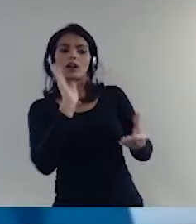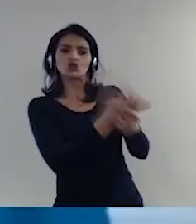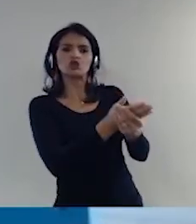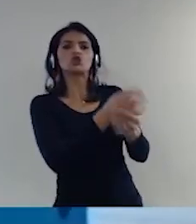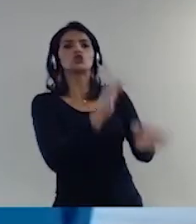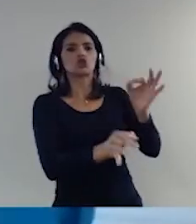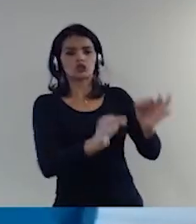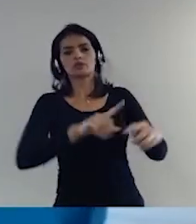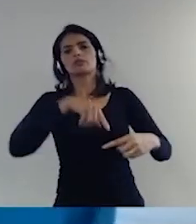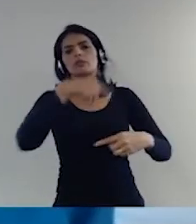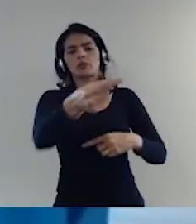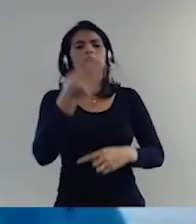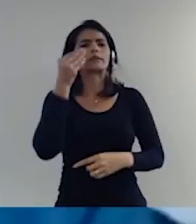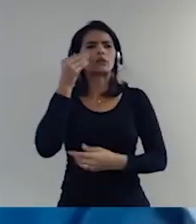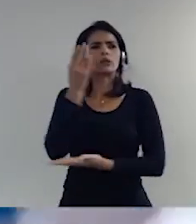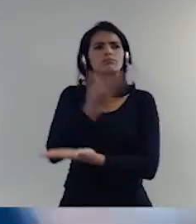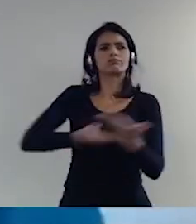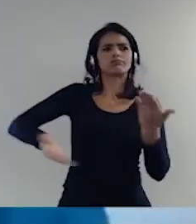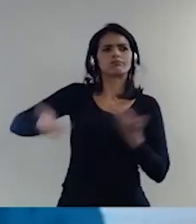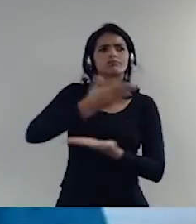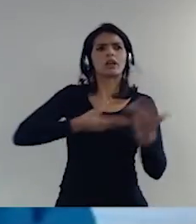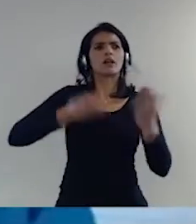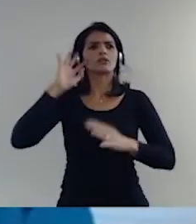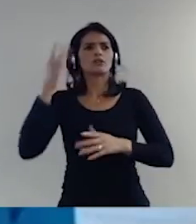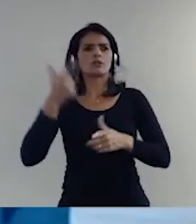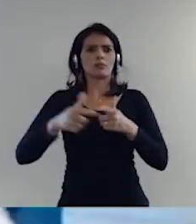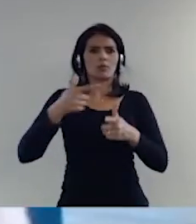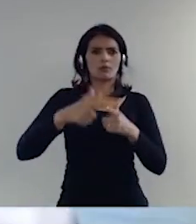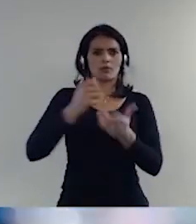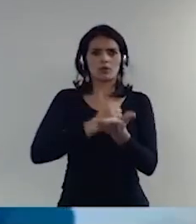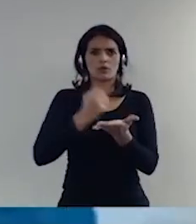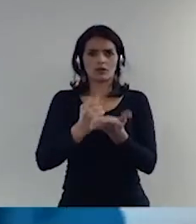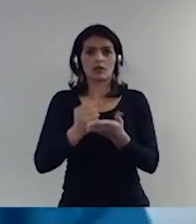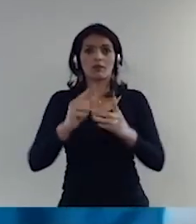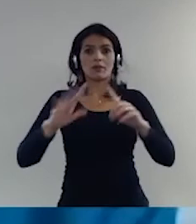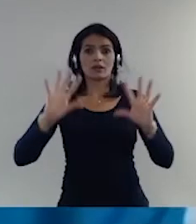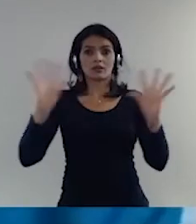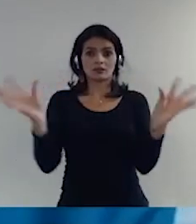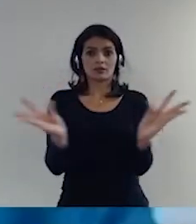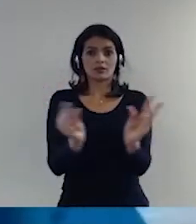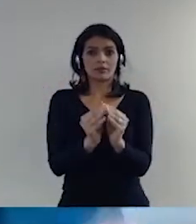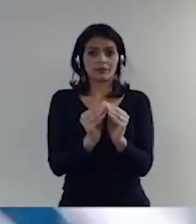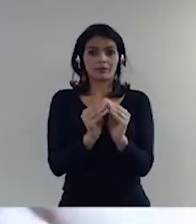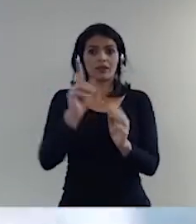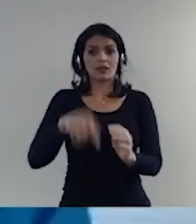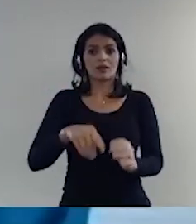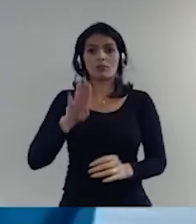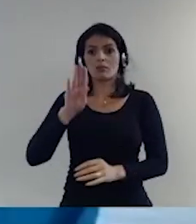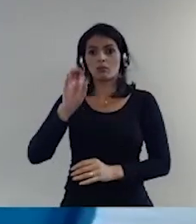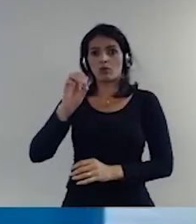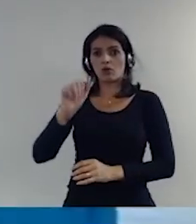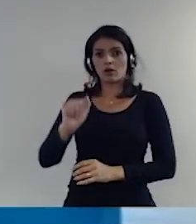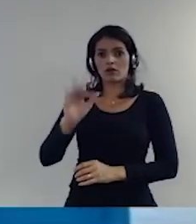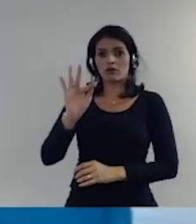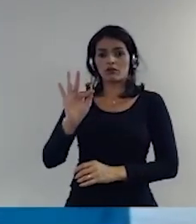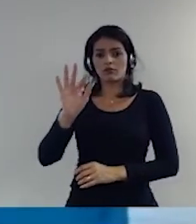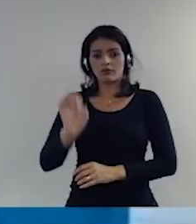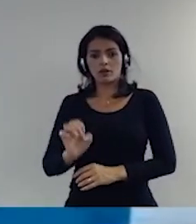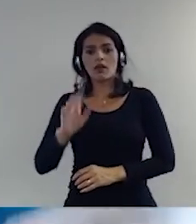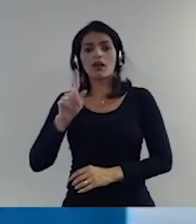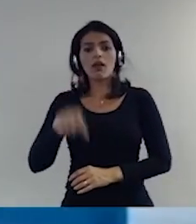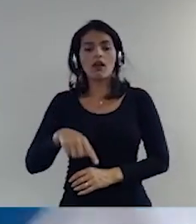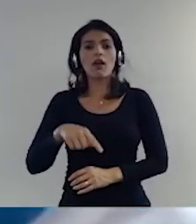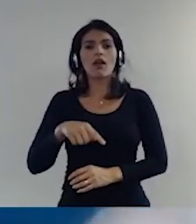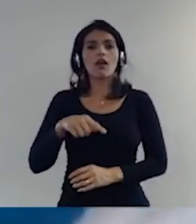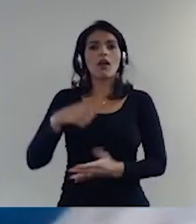todas as tentativas. Então, eu resumo dizendo que a expressão da boa-fé é a manutenção do que foi